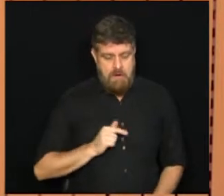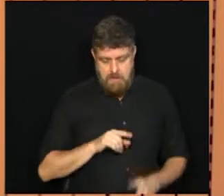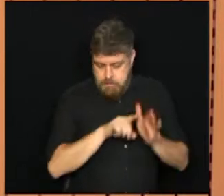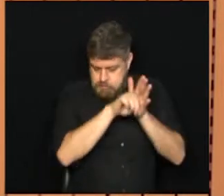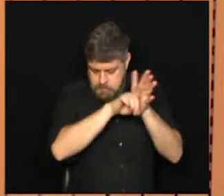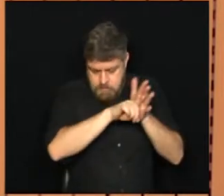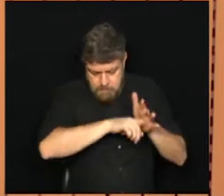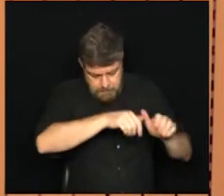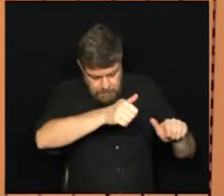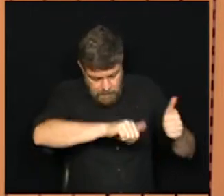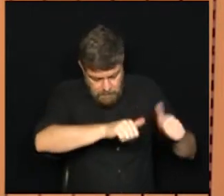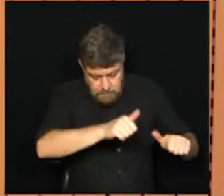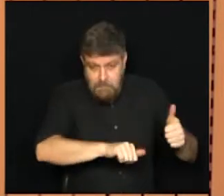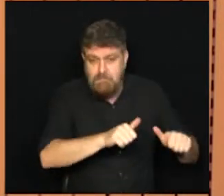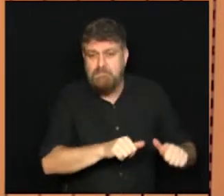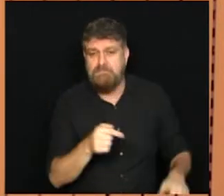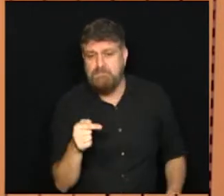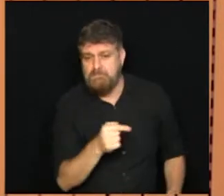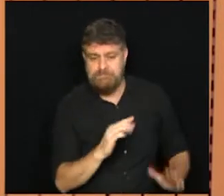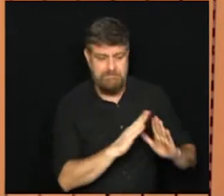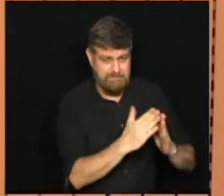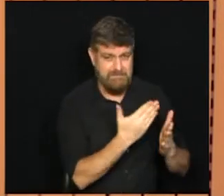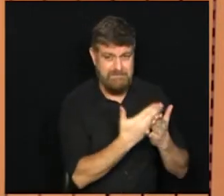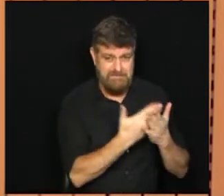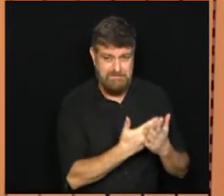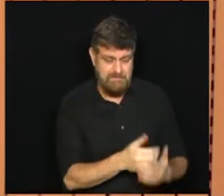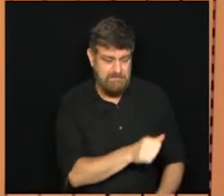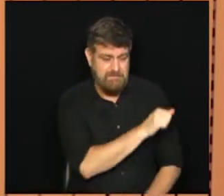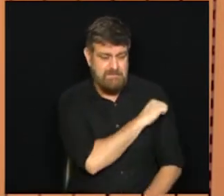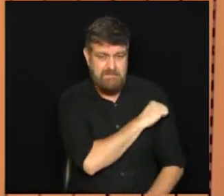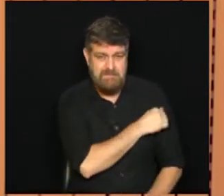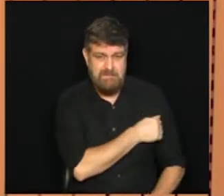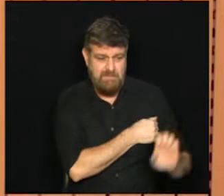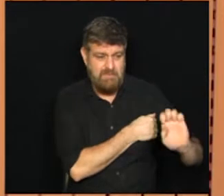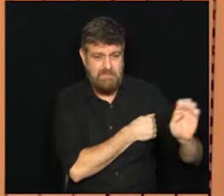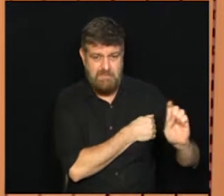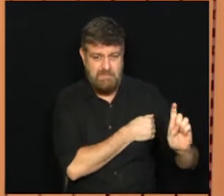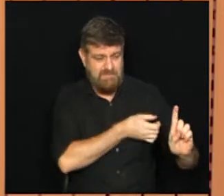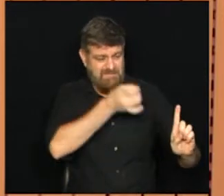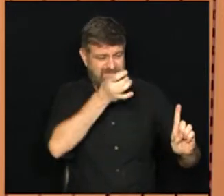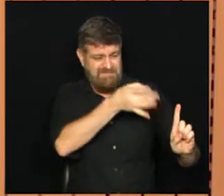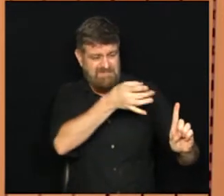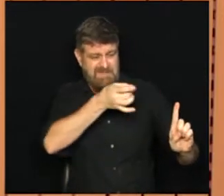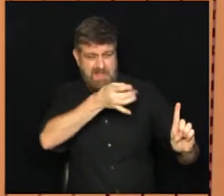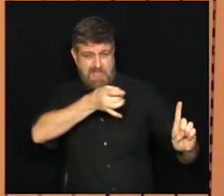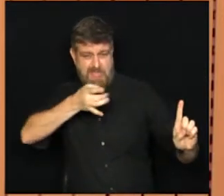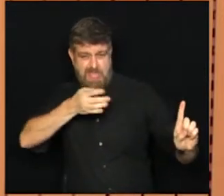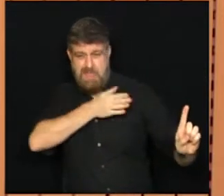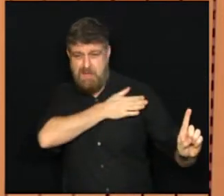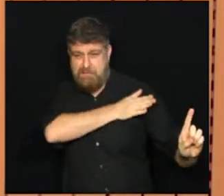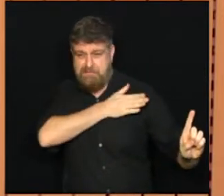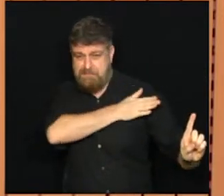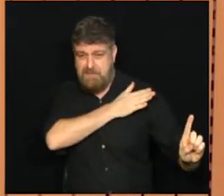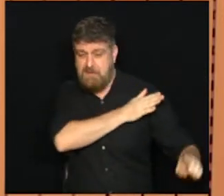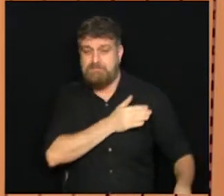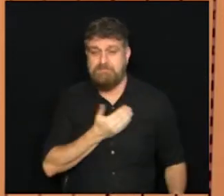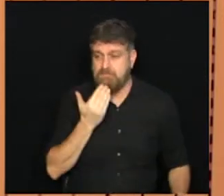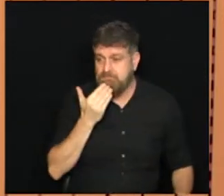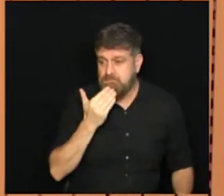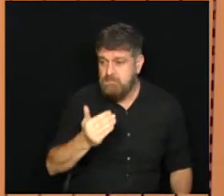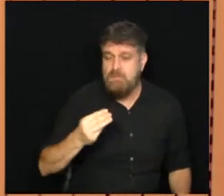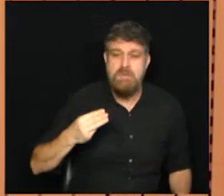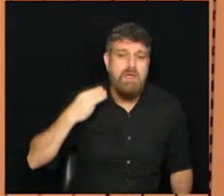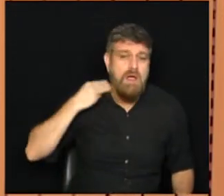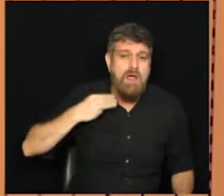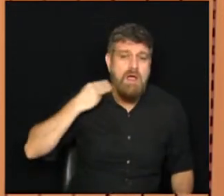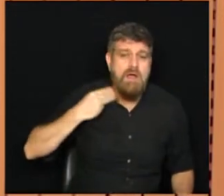apurado, mas a gente não conseguiu, então eu gostaria que a Mariana comentasse um pouquinho, né, do que foi e também de como que a